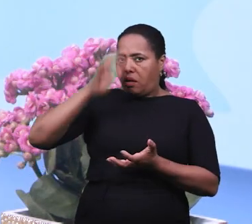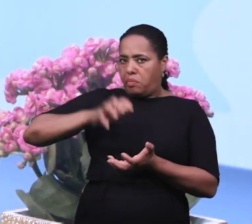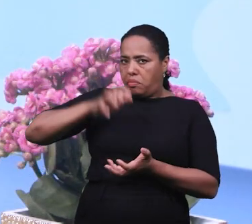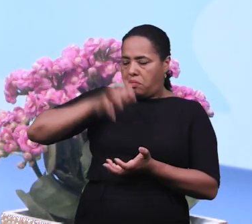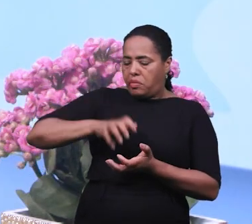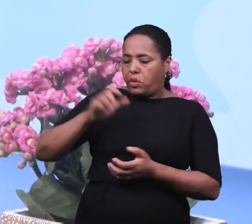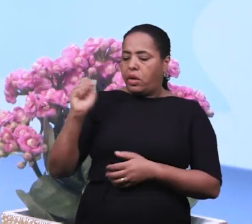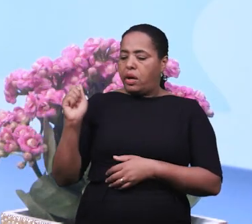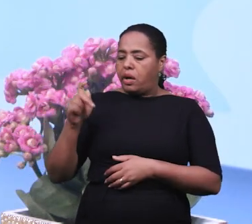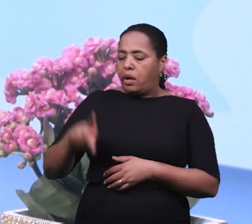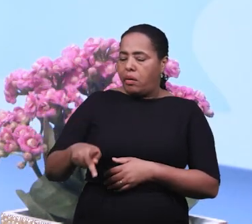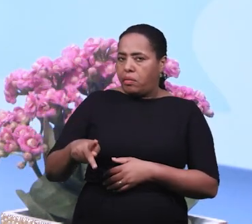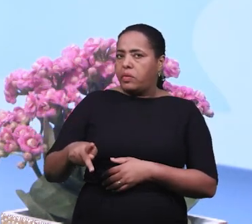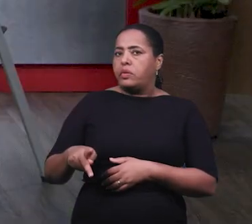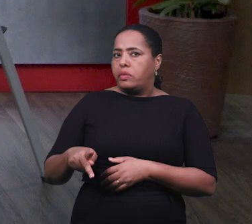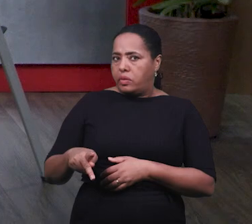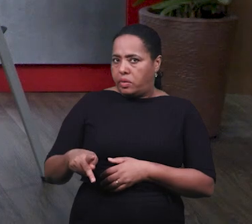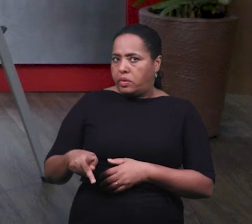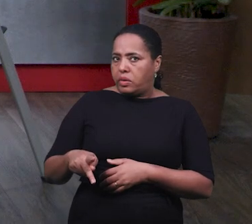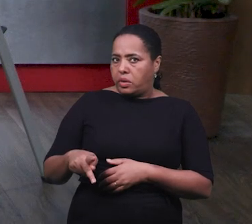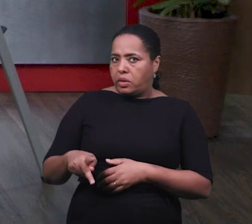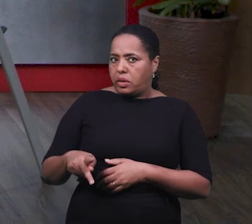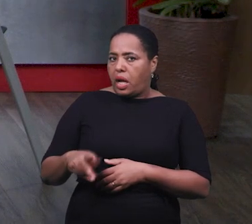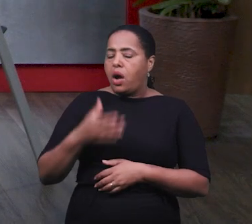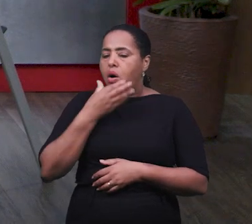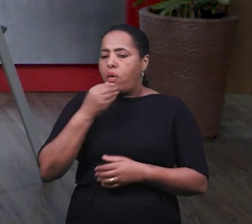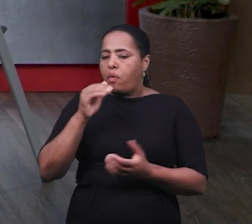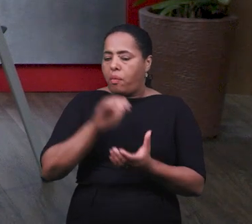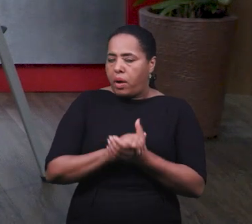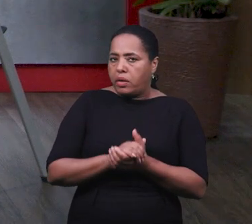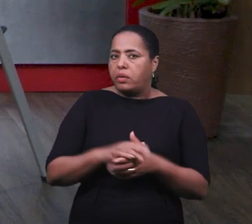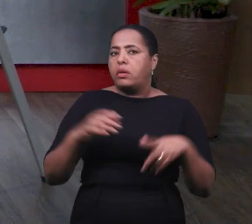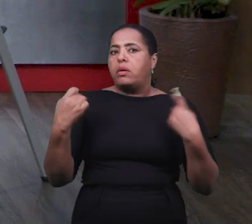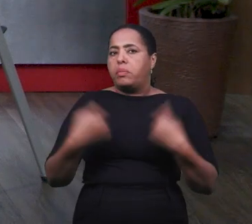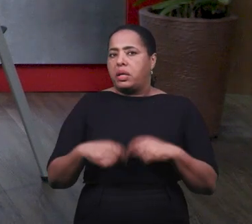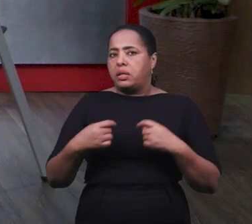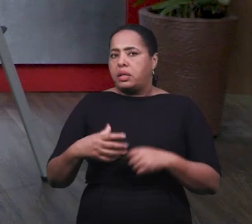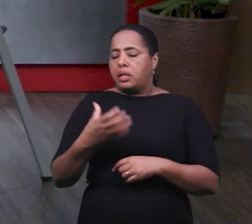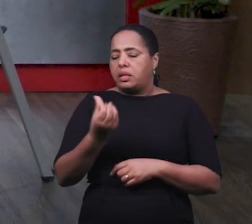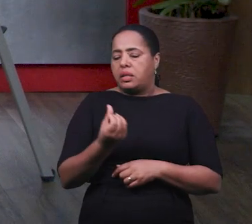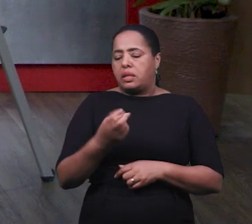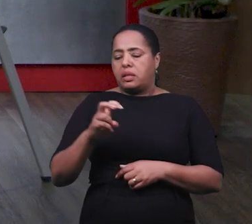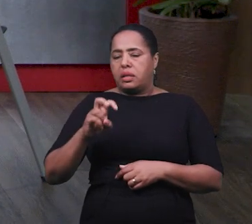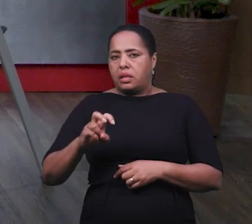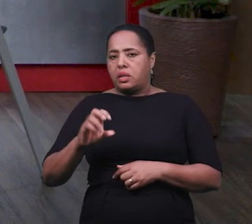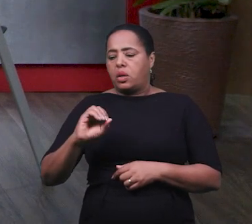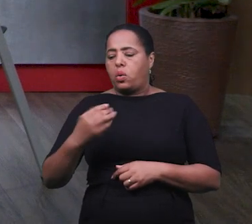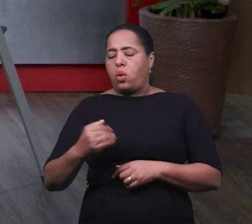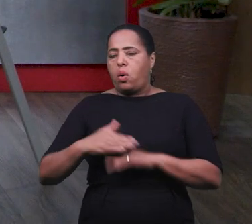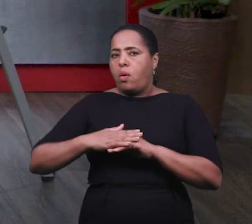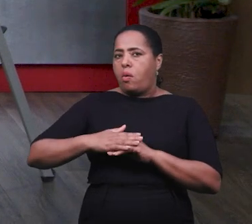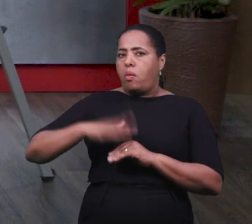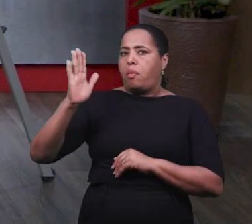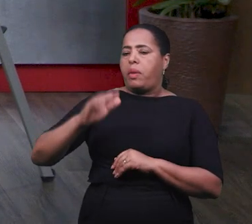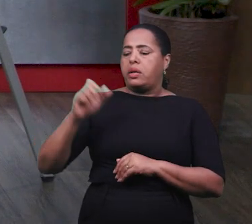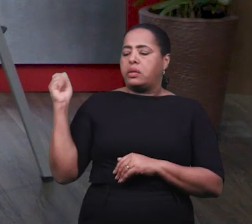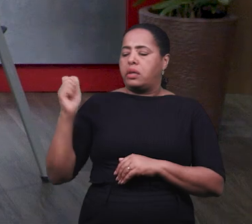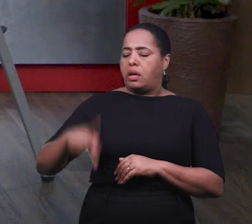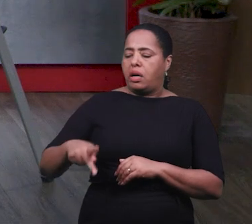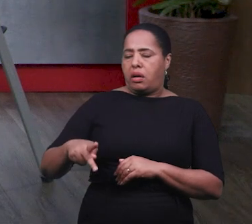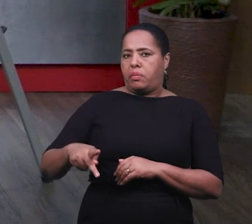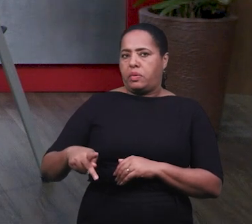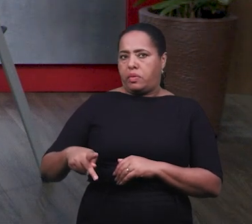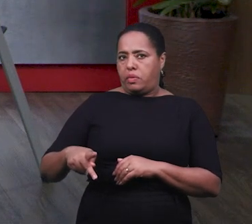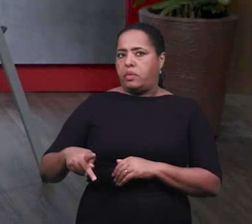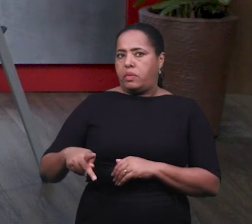se for aposentado, né, de repente o marido, ele também tem que ter 65 anos ou mais, porque aí a aposentadoria dele não